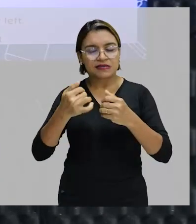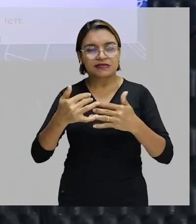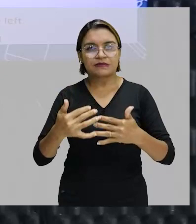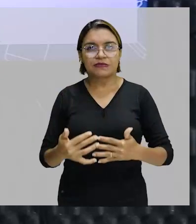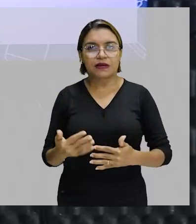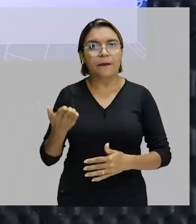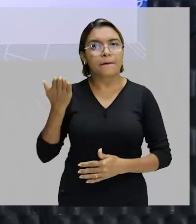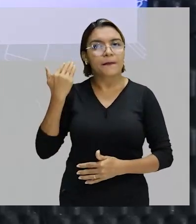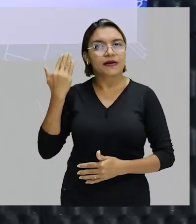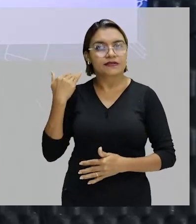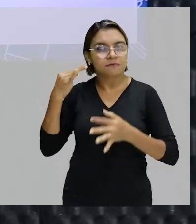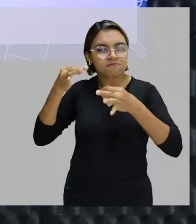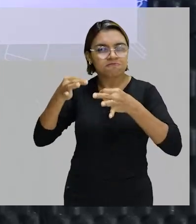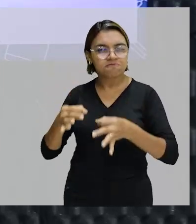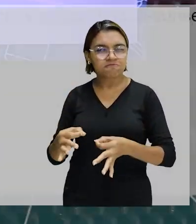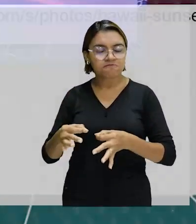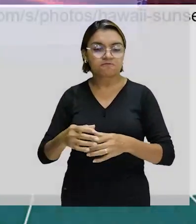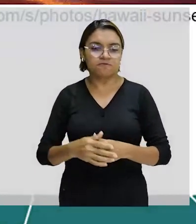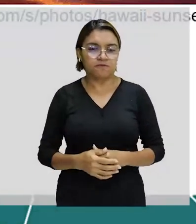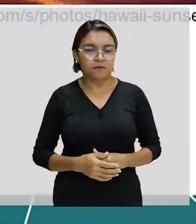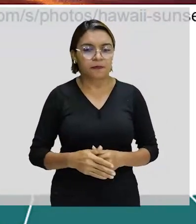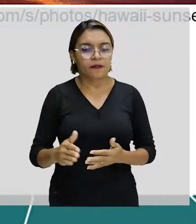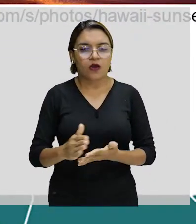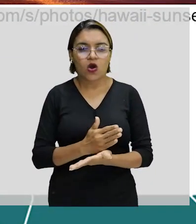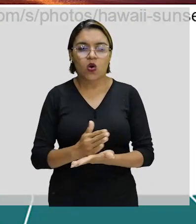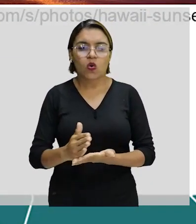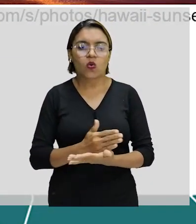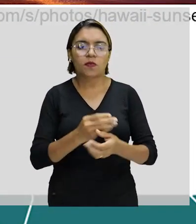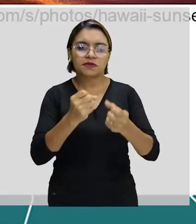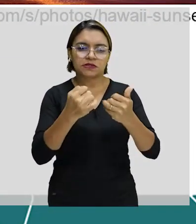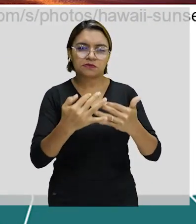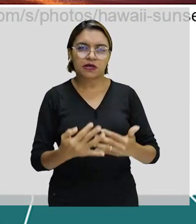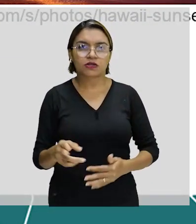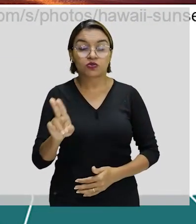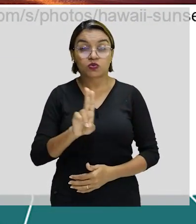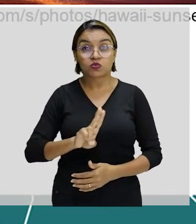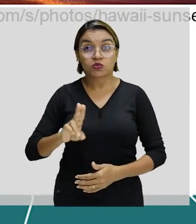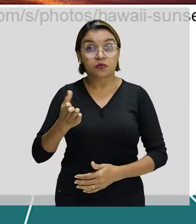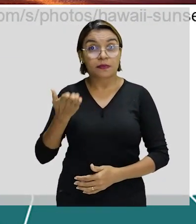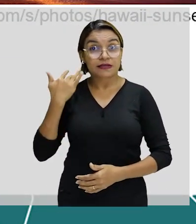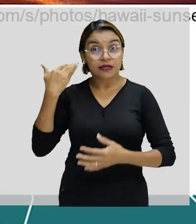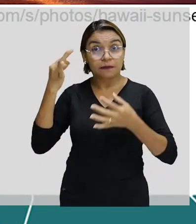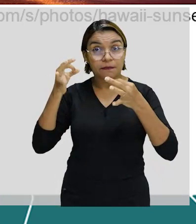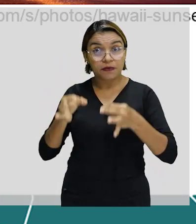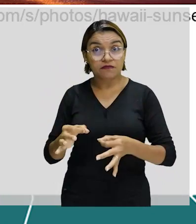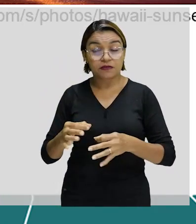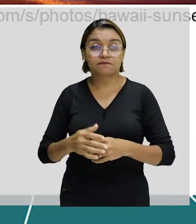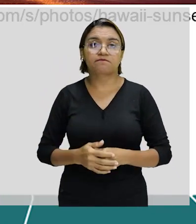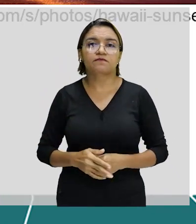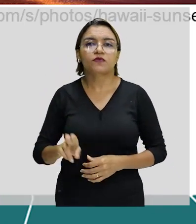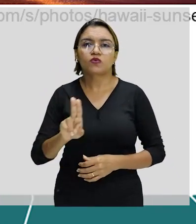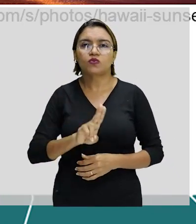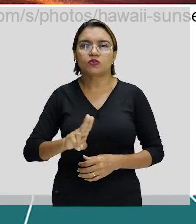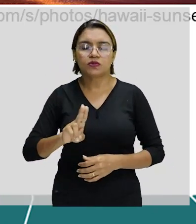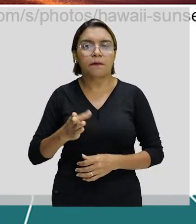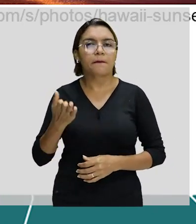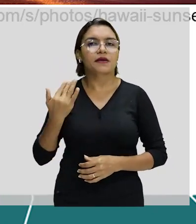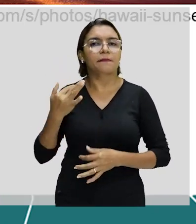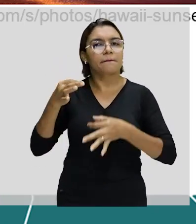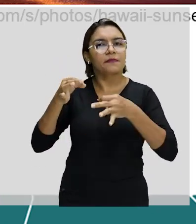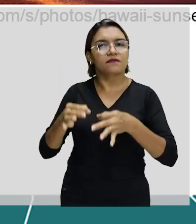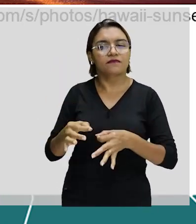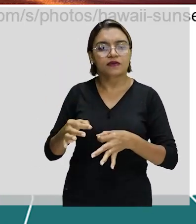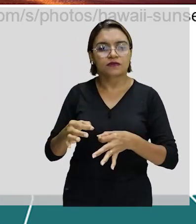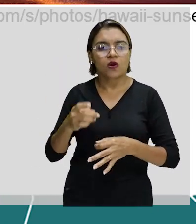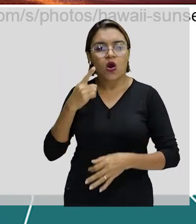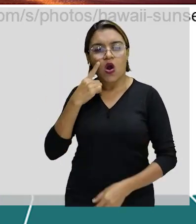o passado perfeito. Algumas definições sobre o uso do passado perfeito, tá bom? Então, nós usamos o passado perfeito